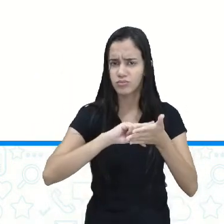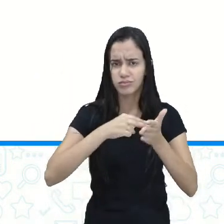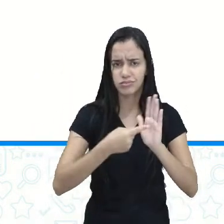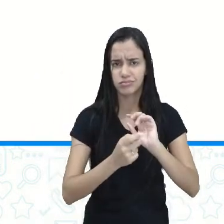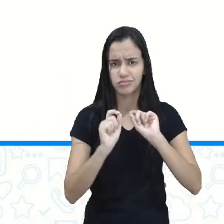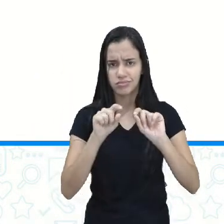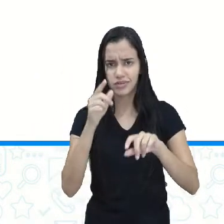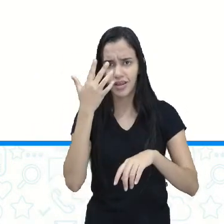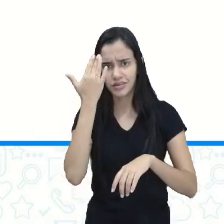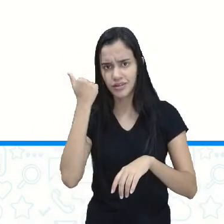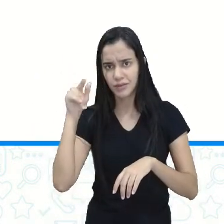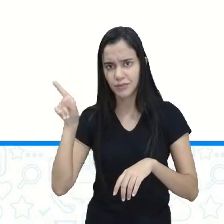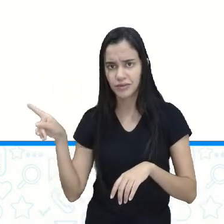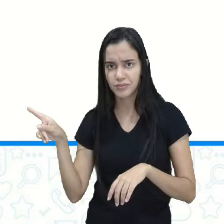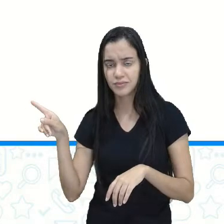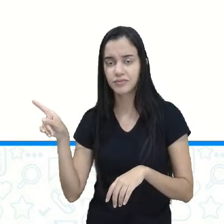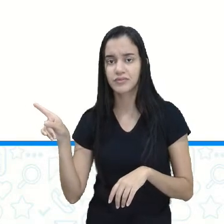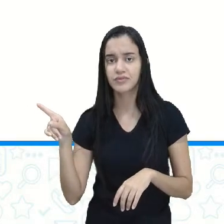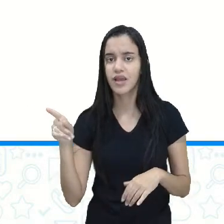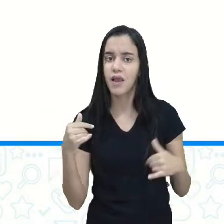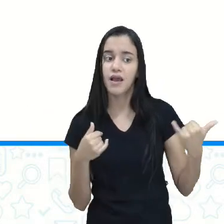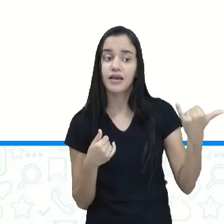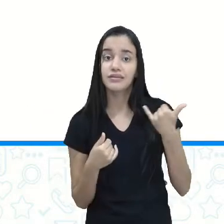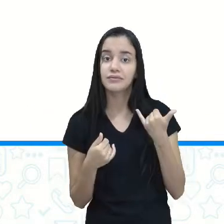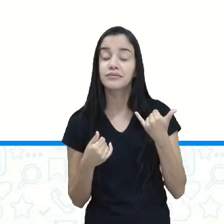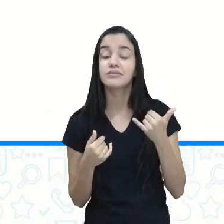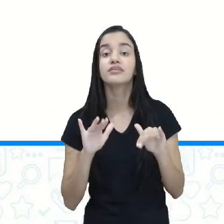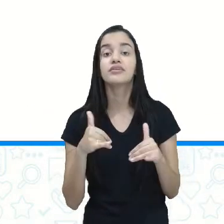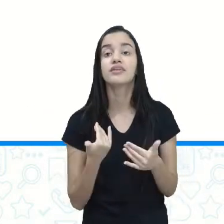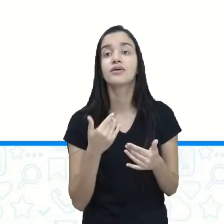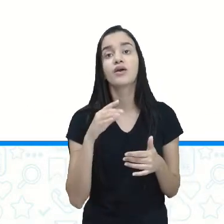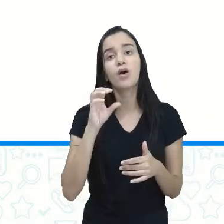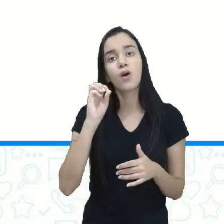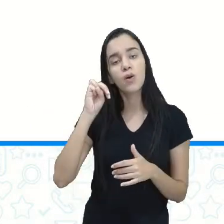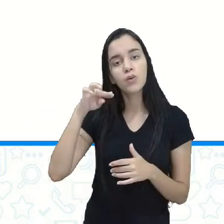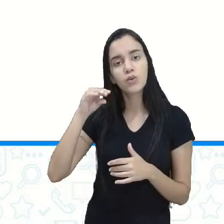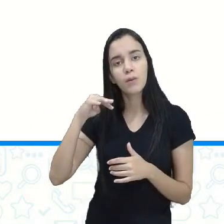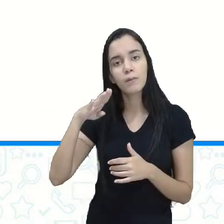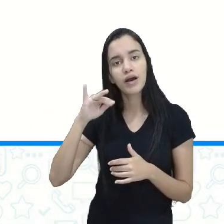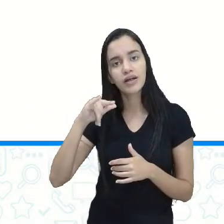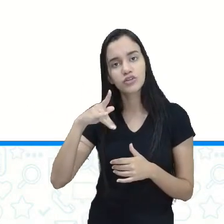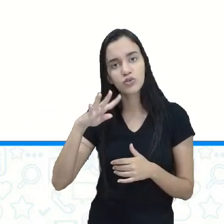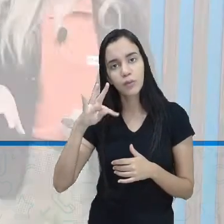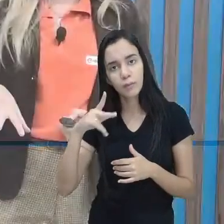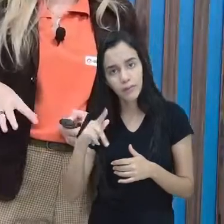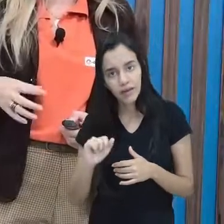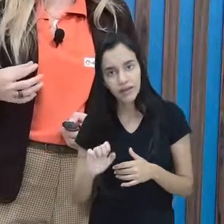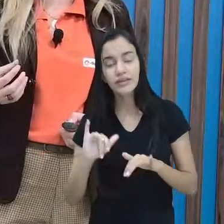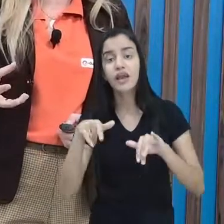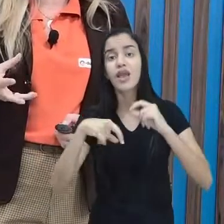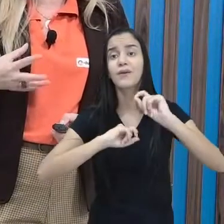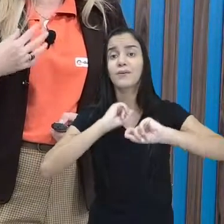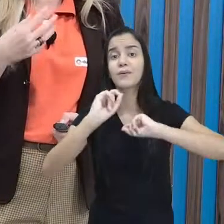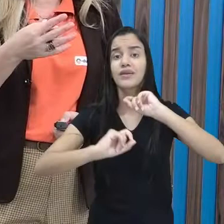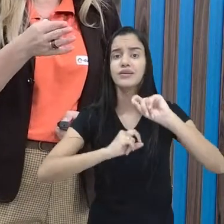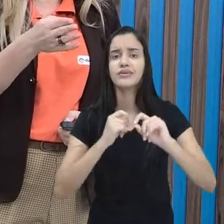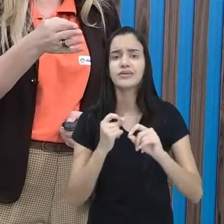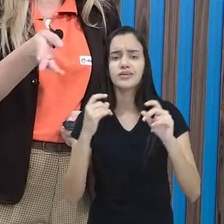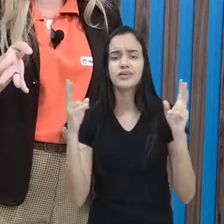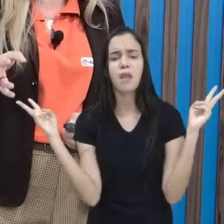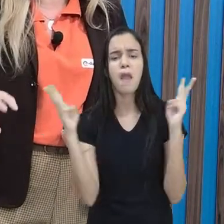significa? Samara, fala para mim. Essa onomatopeia é de briga ou